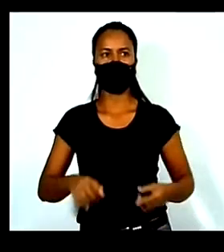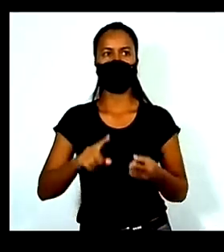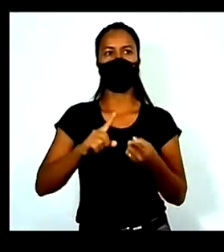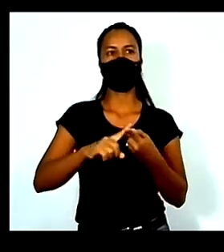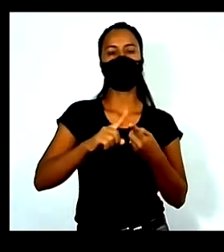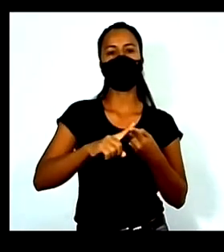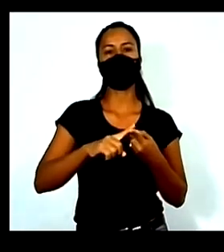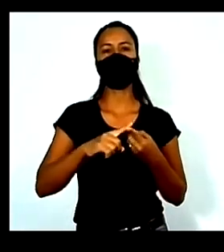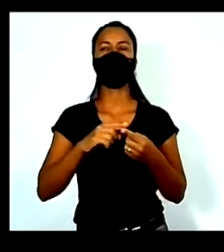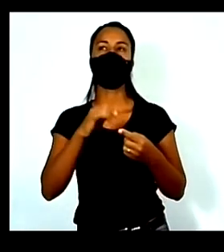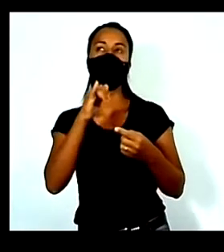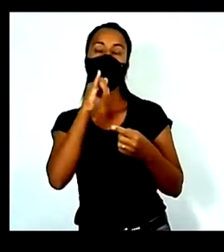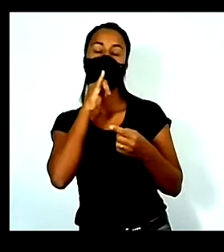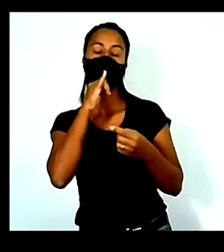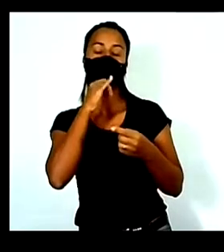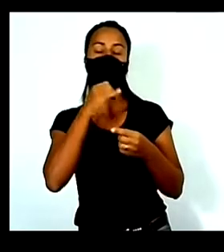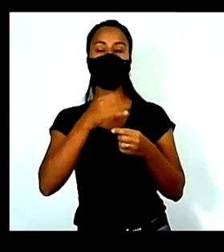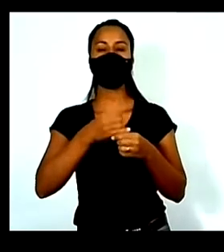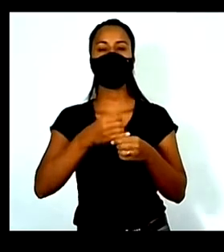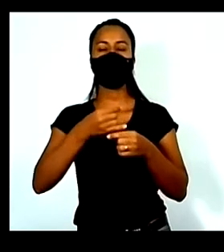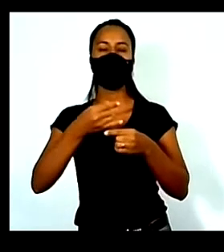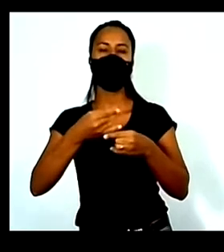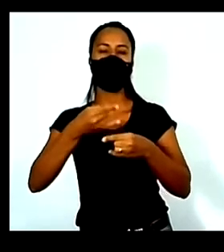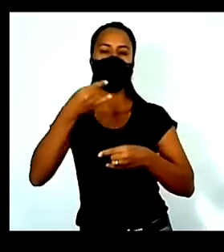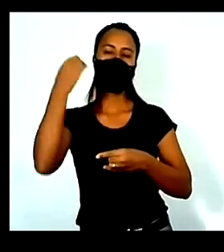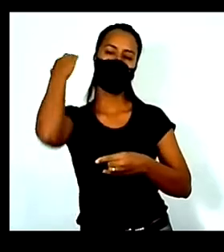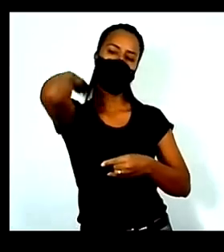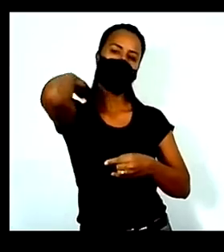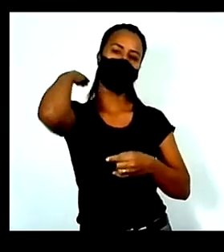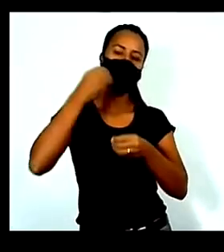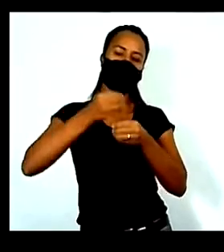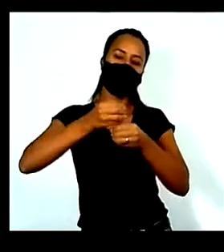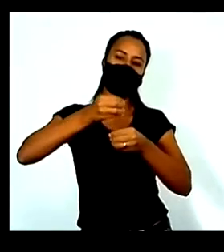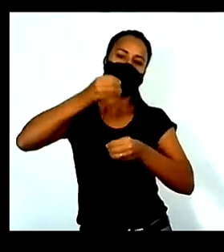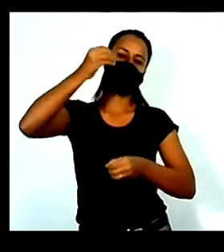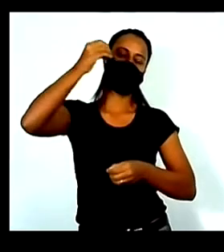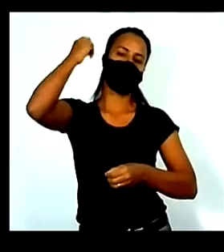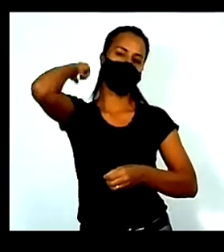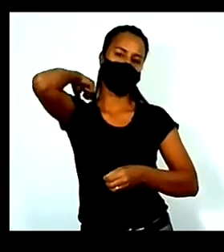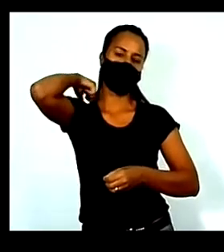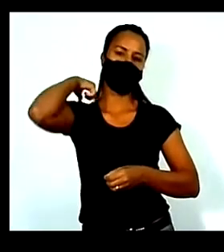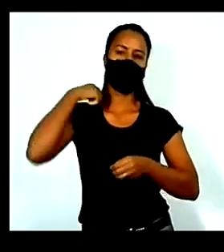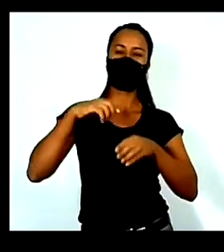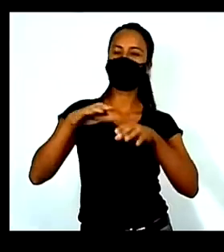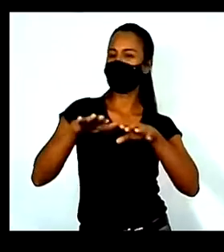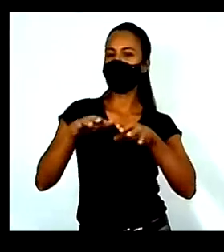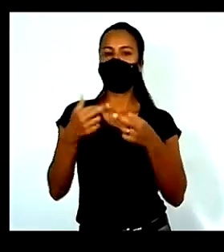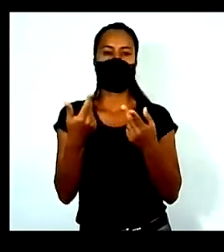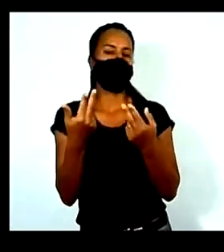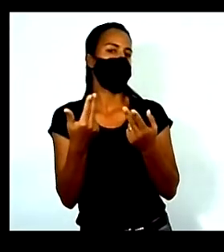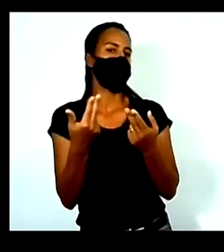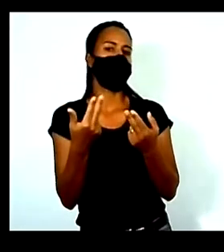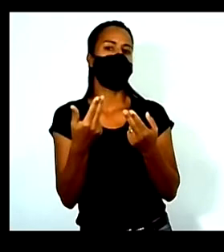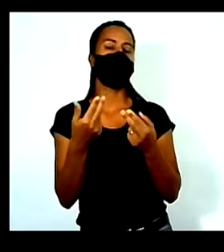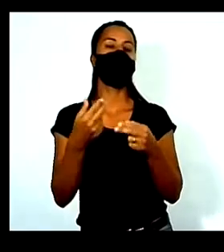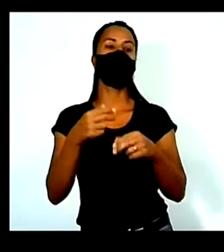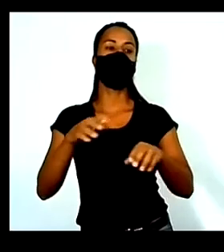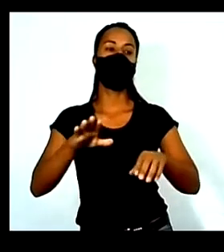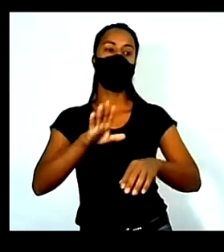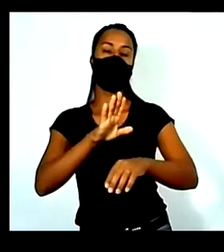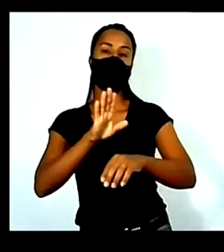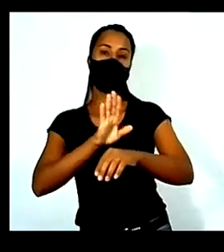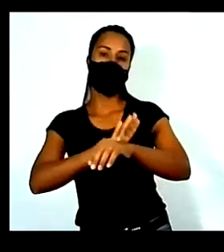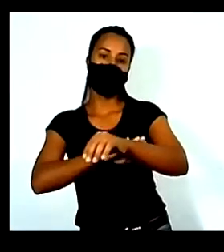por exemplo. Nossa coluna ela não tem capacidade de se mover, como, por exemplo, o nosso braço ou as pernas se movem. Mas ela tem uma